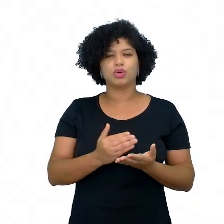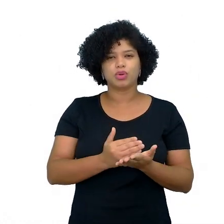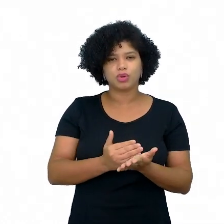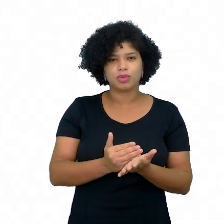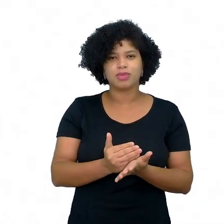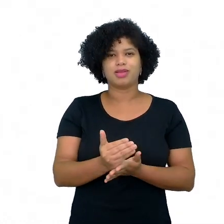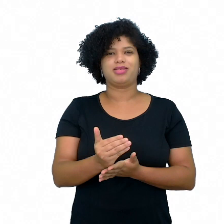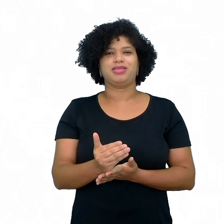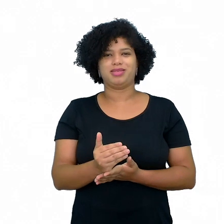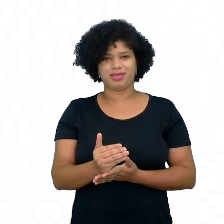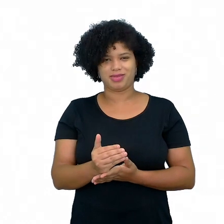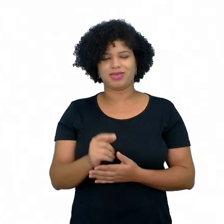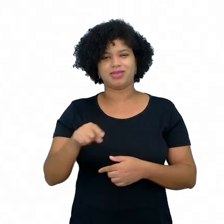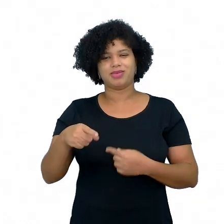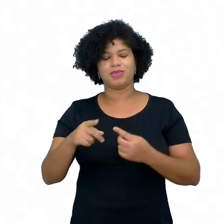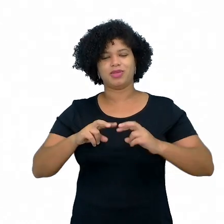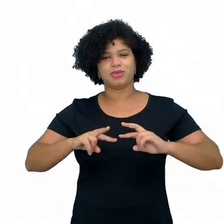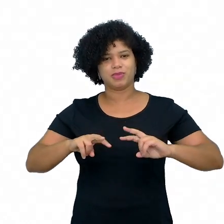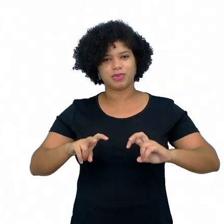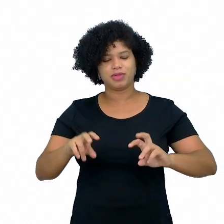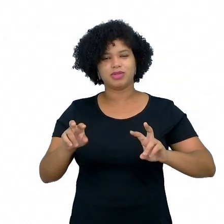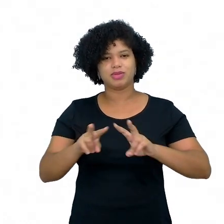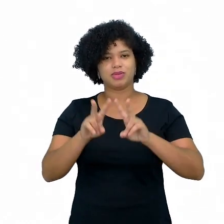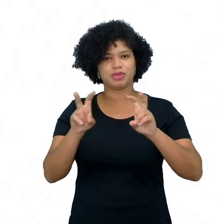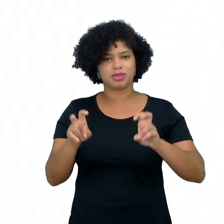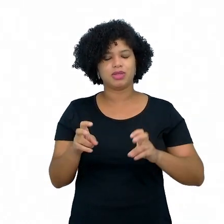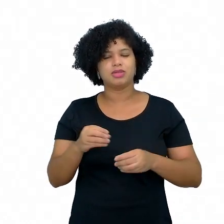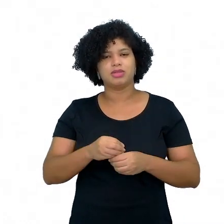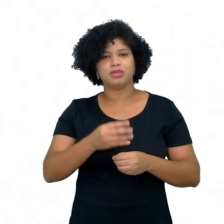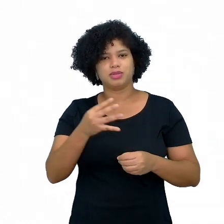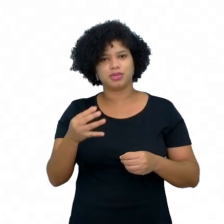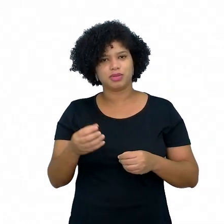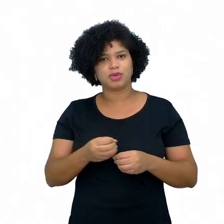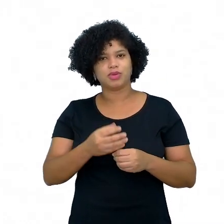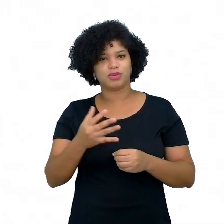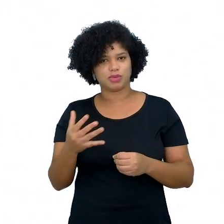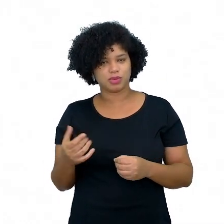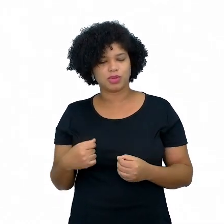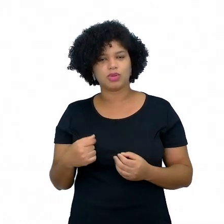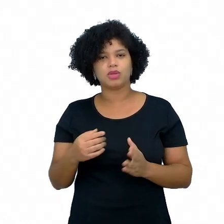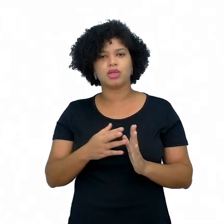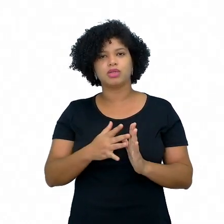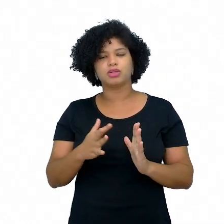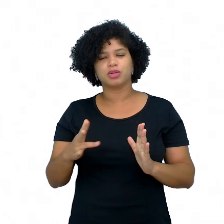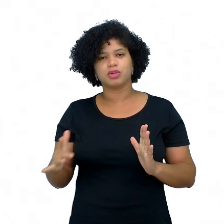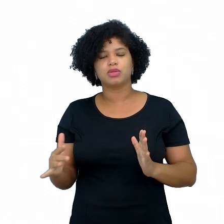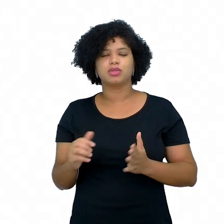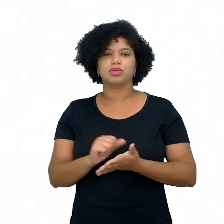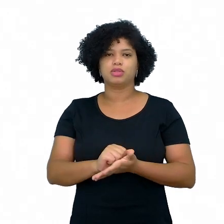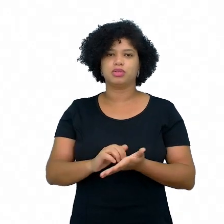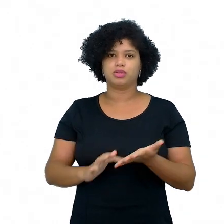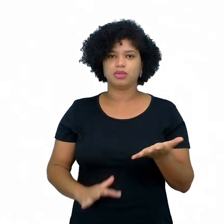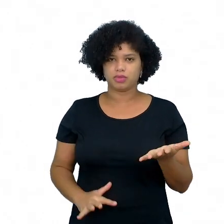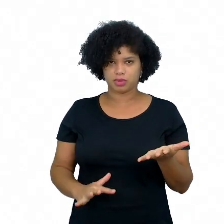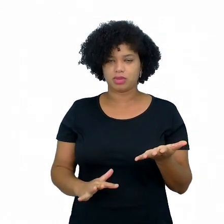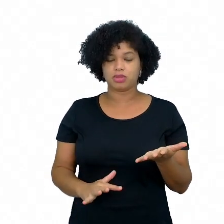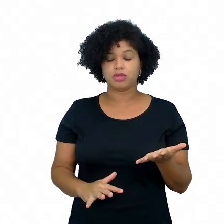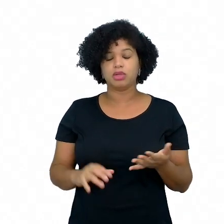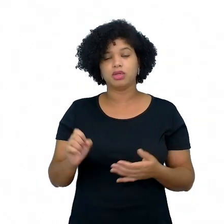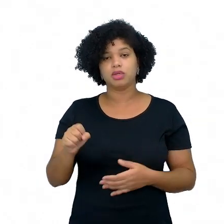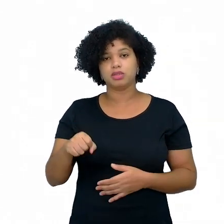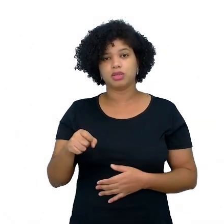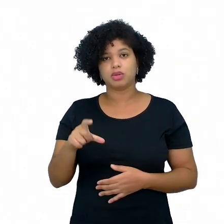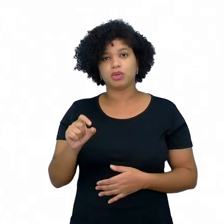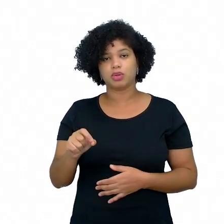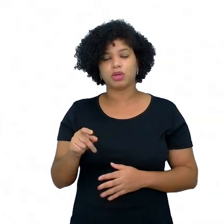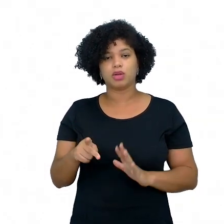antes de estar explorando, né, as sequências de atividades, né? Então, ele mostrando